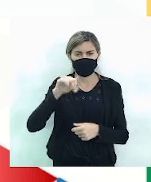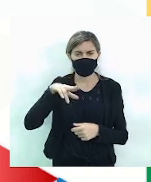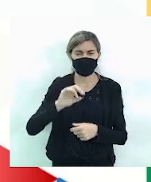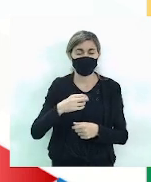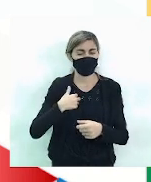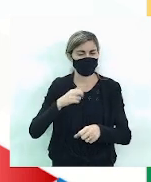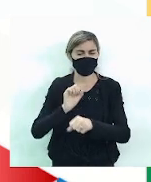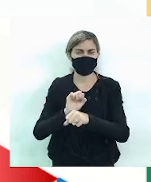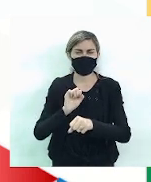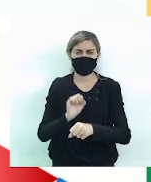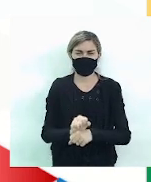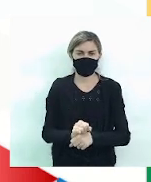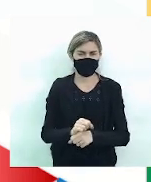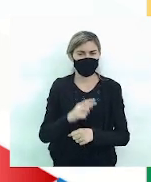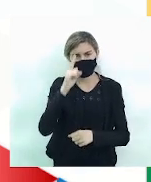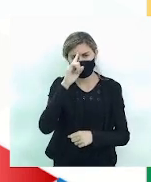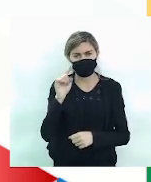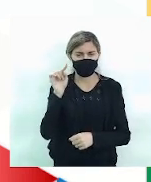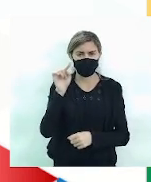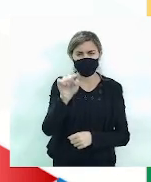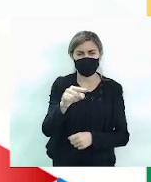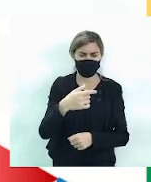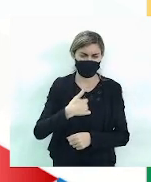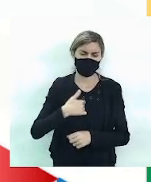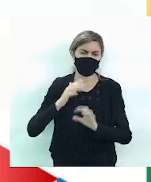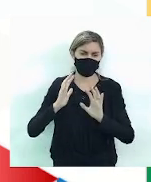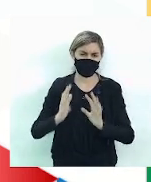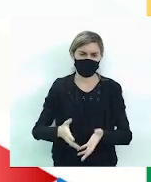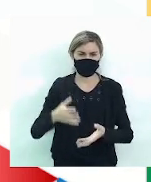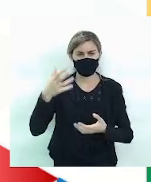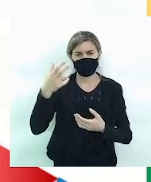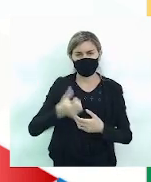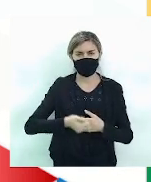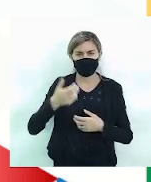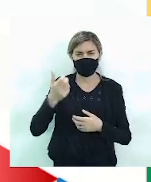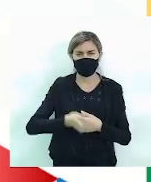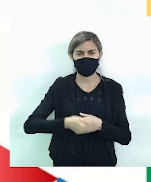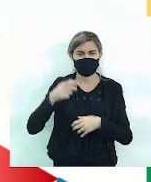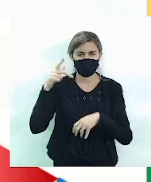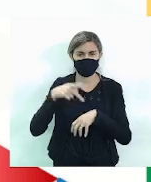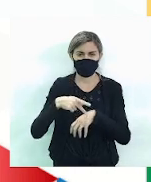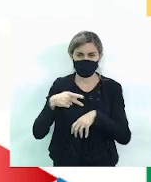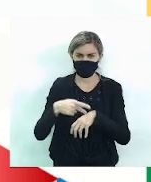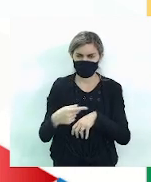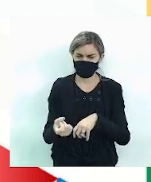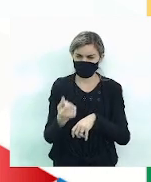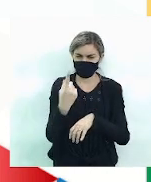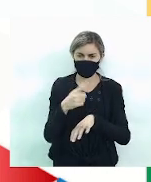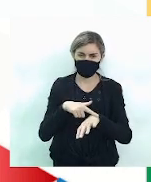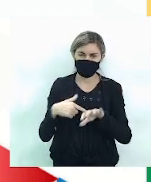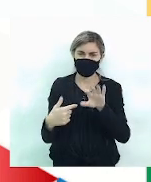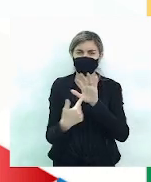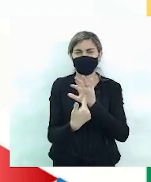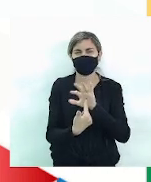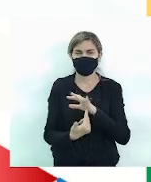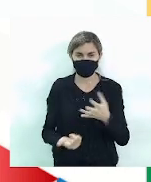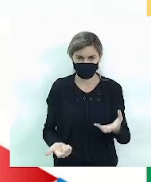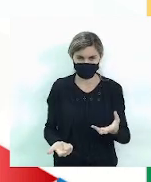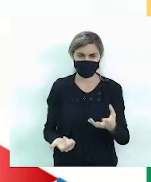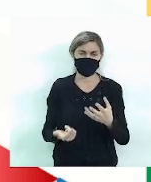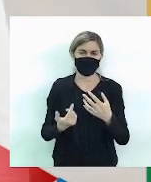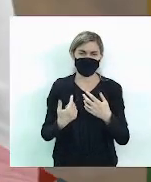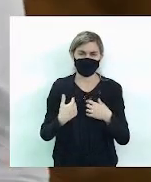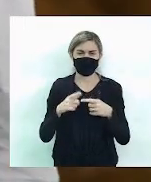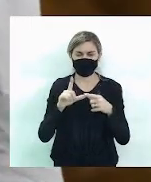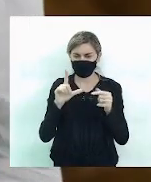ele diz a outra, não sabes tu que eu já tirei leite de pedra. Rapaz, que letra, viu? A letra